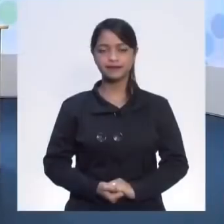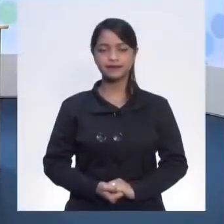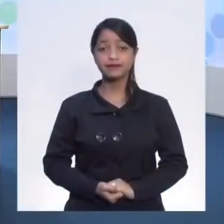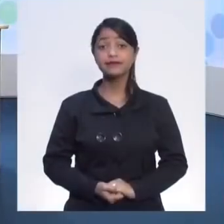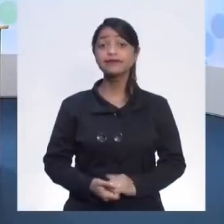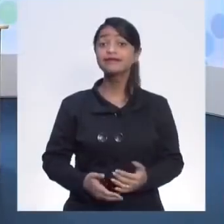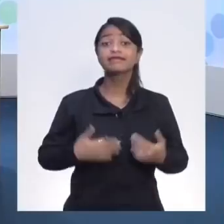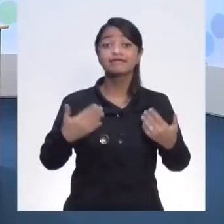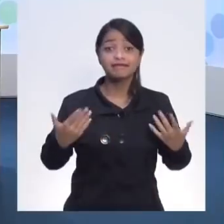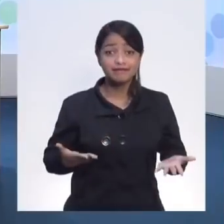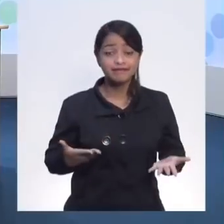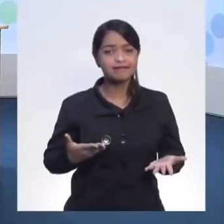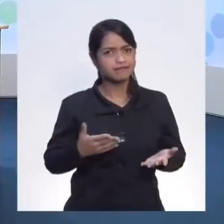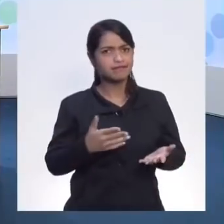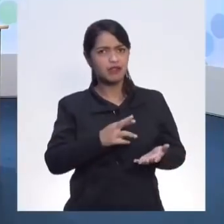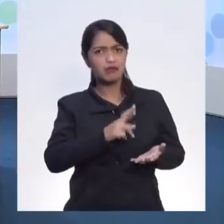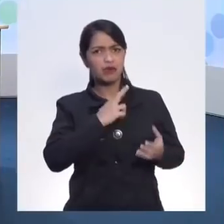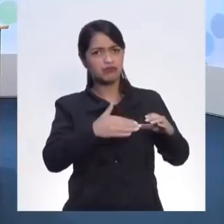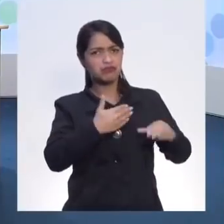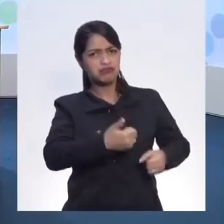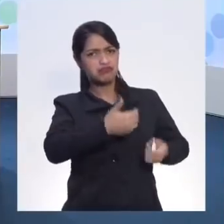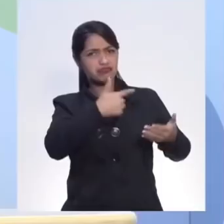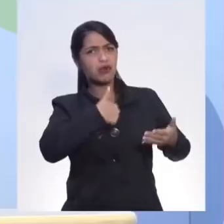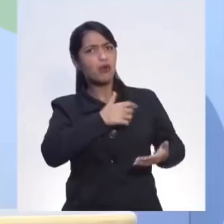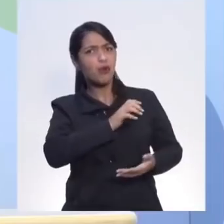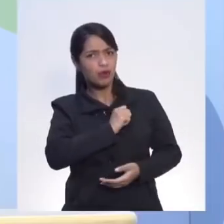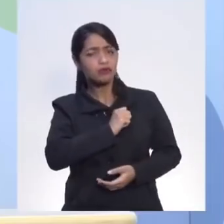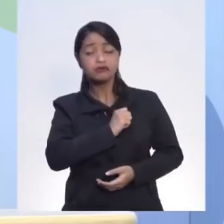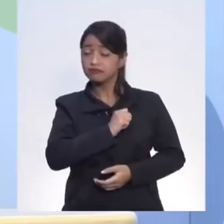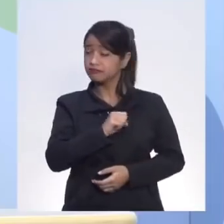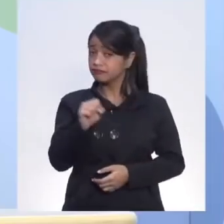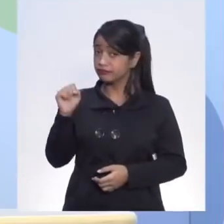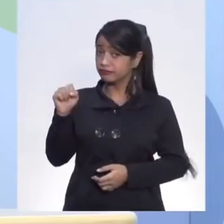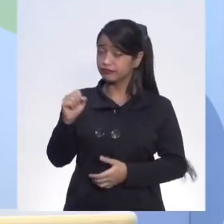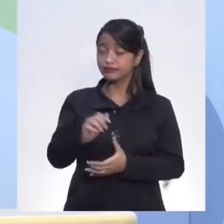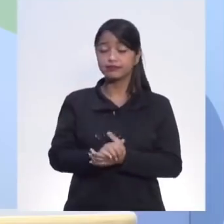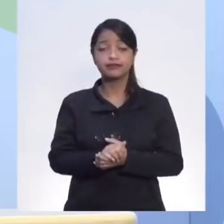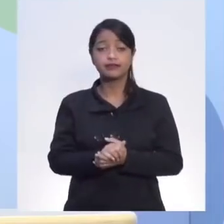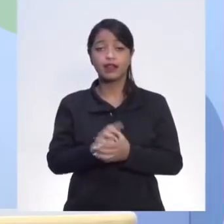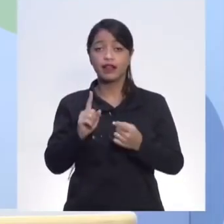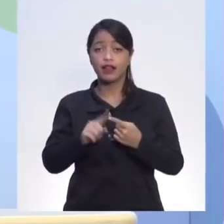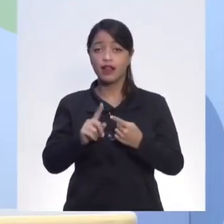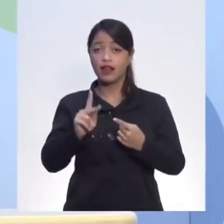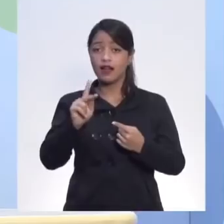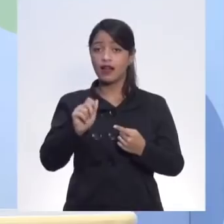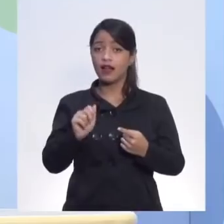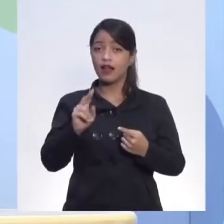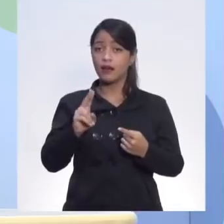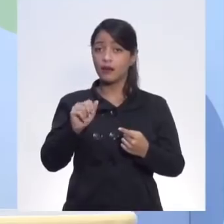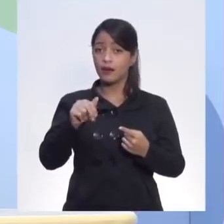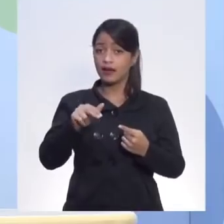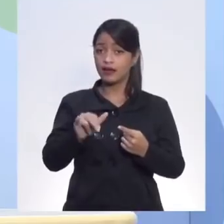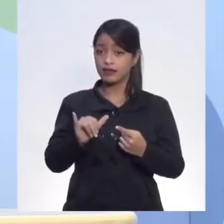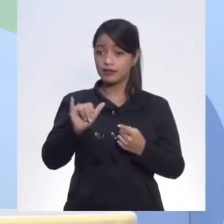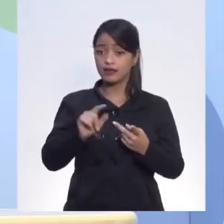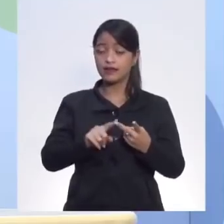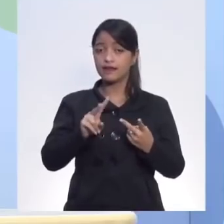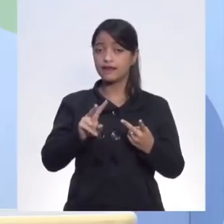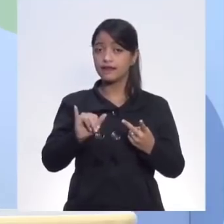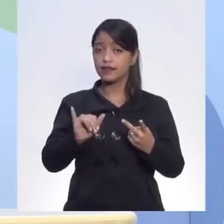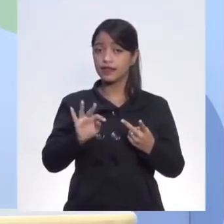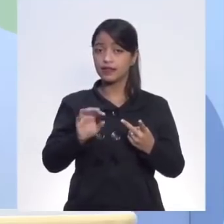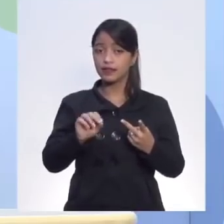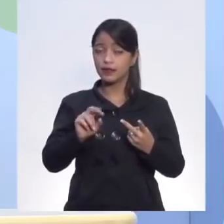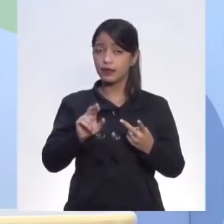E a ideia, gostei das respostas, hein? Uhum. Vamos lá, Cauane, a Vitória, o Guilherme e a Paloma,